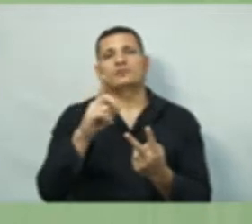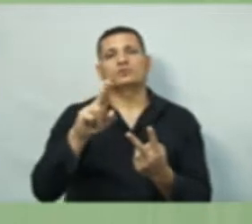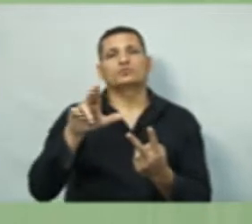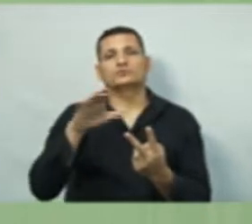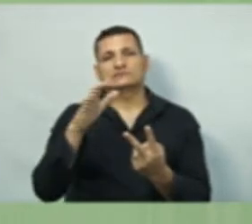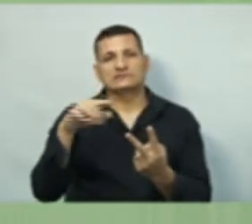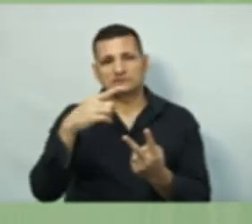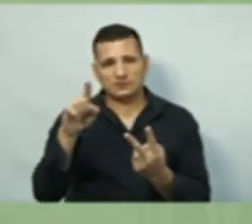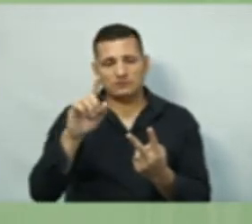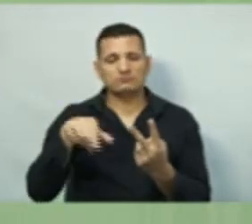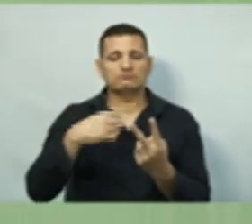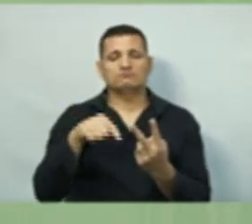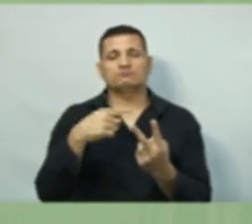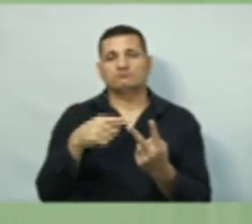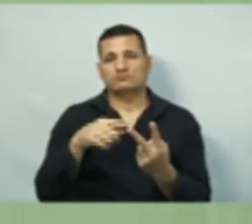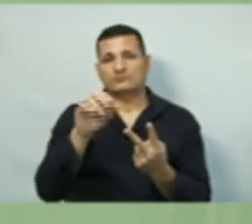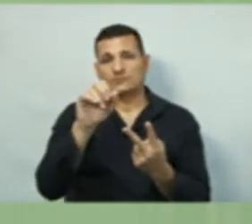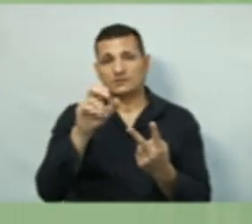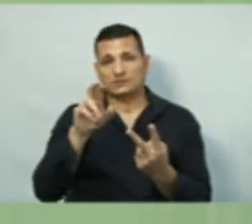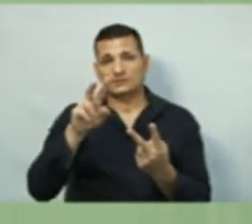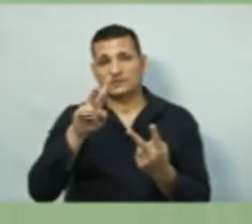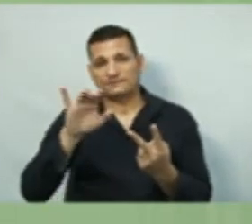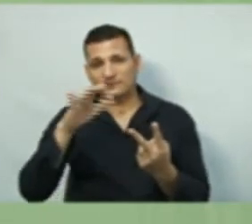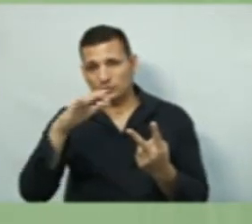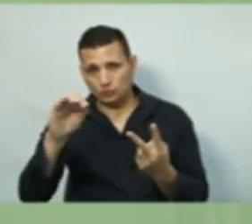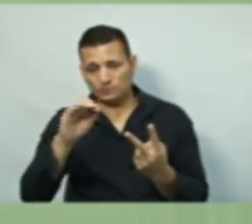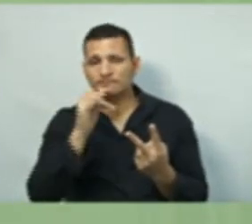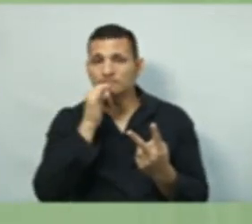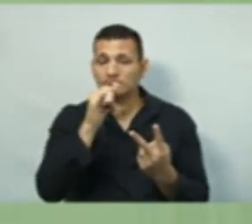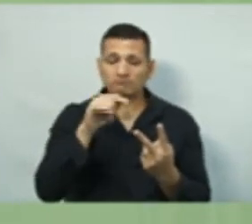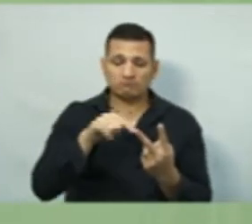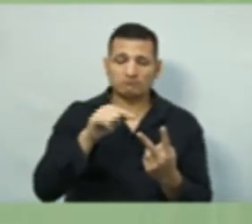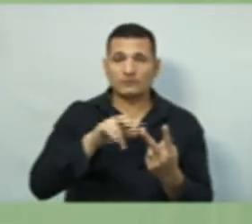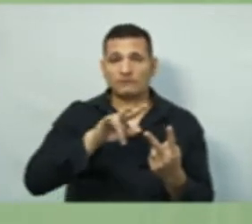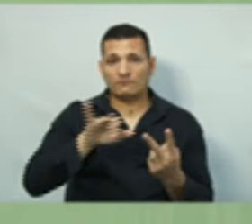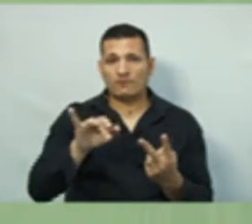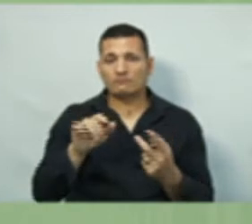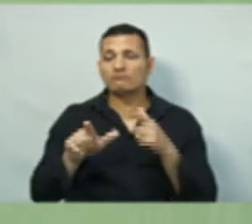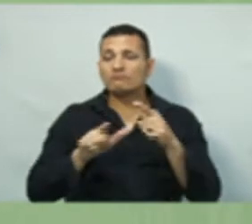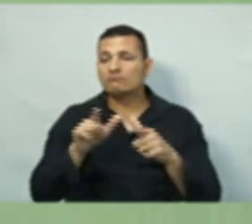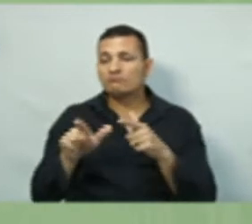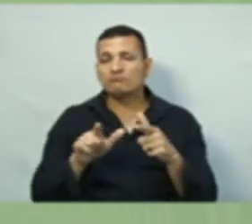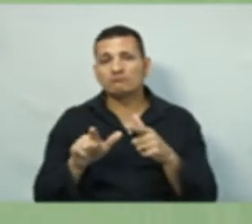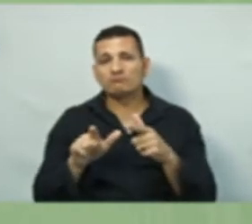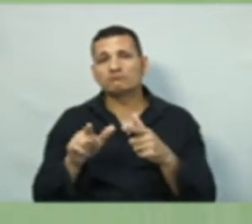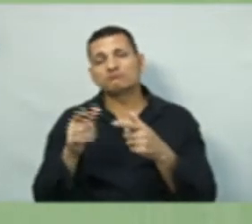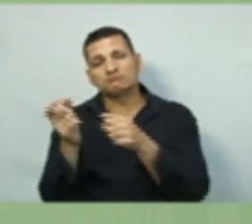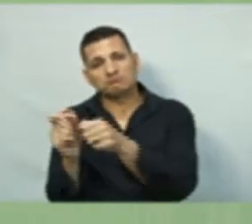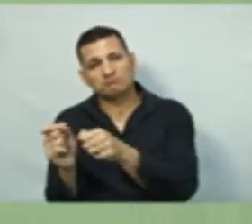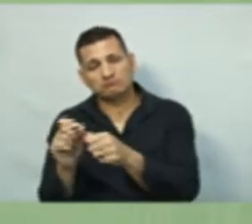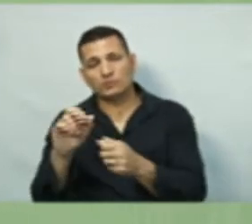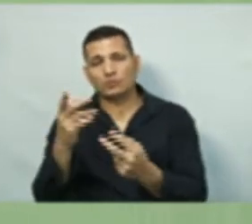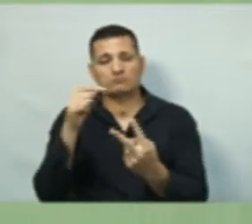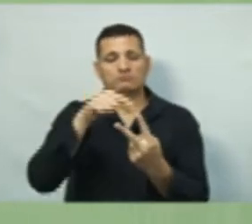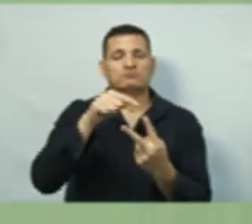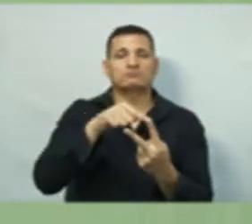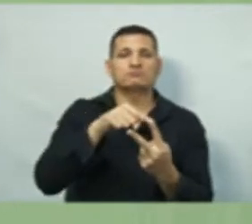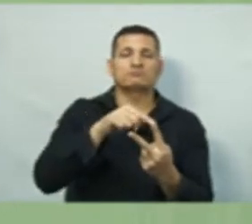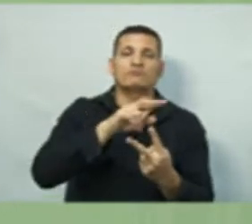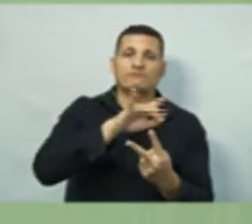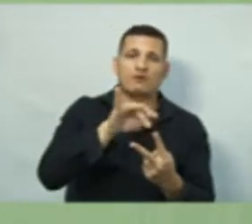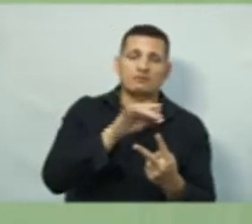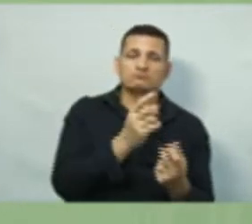ou segmentos de serviço. Vamos prestar um serviço ou vamos prestar produtos. Quando constituída